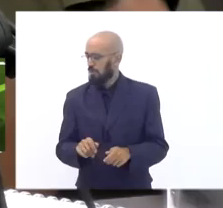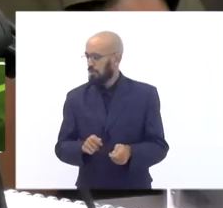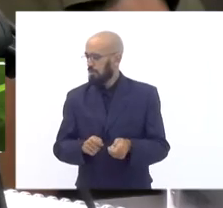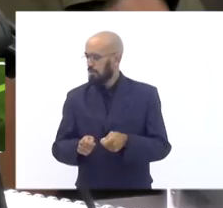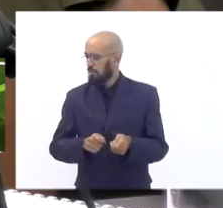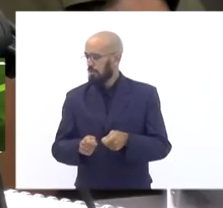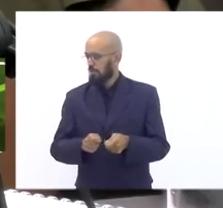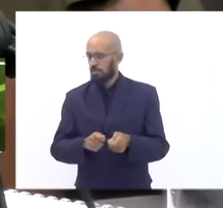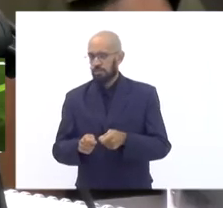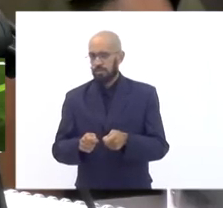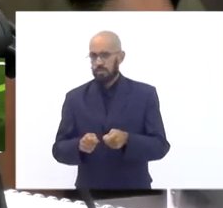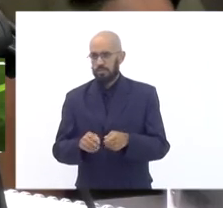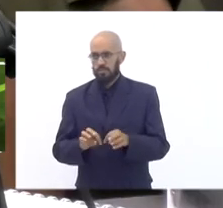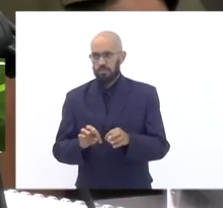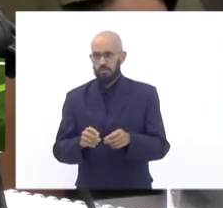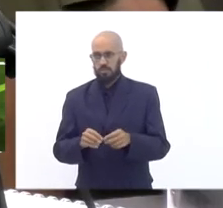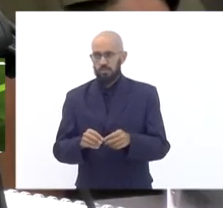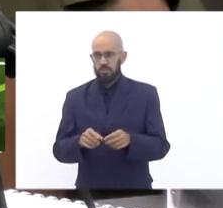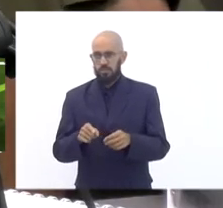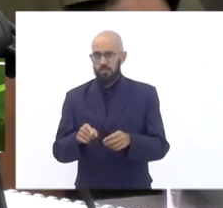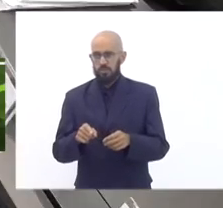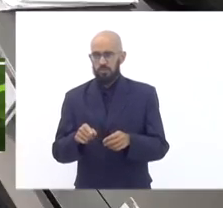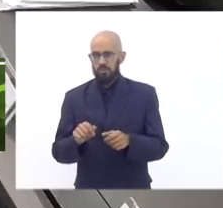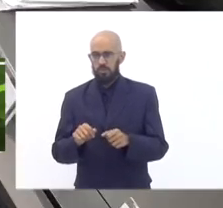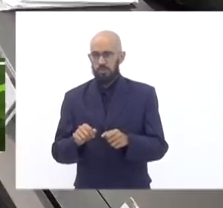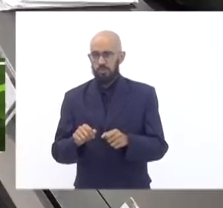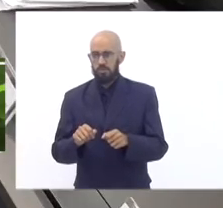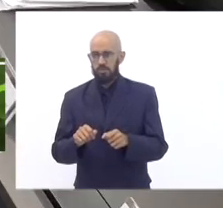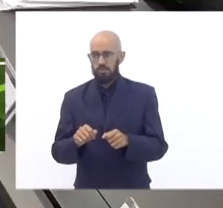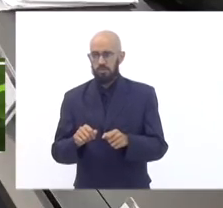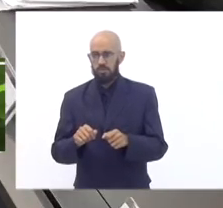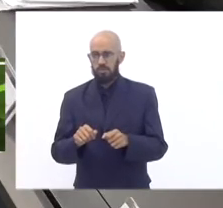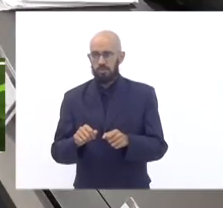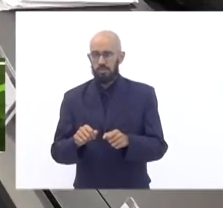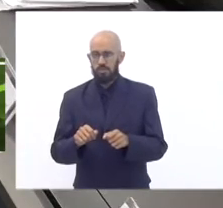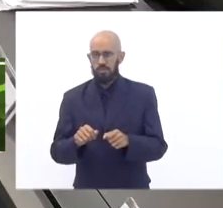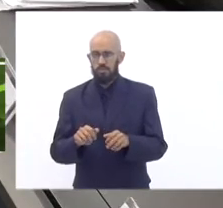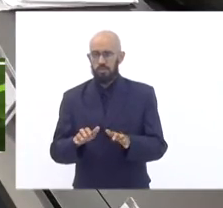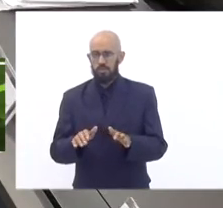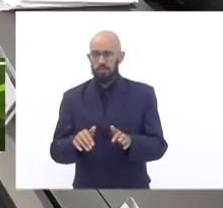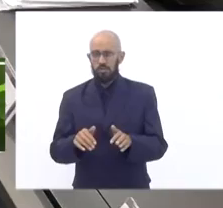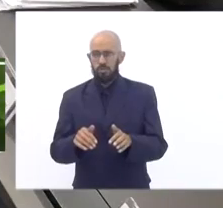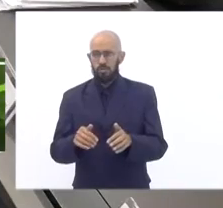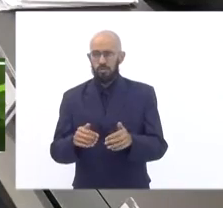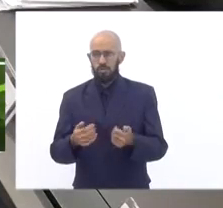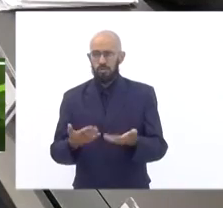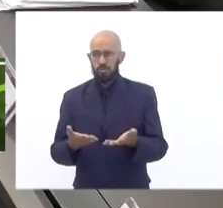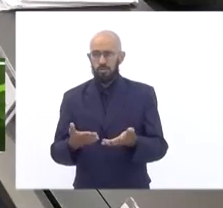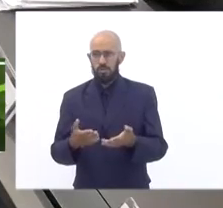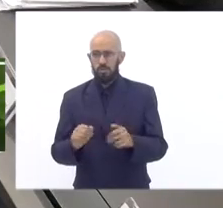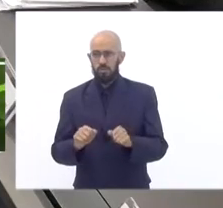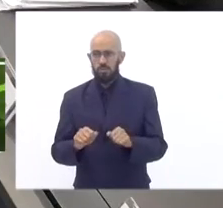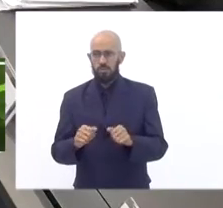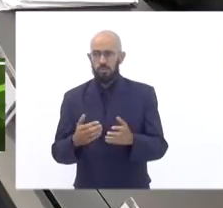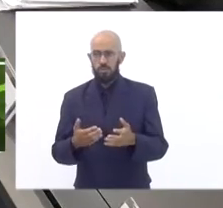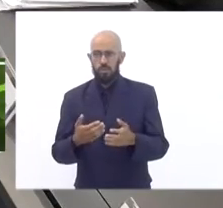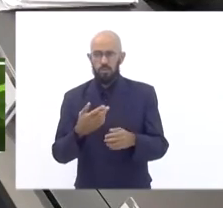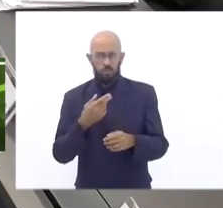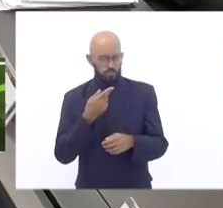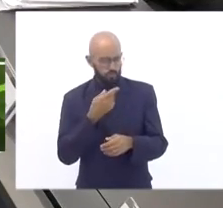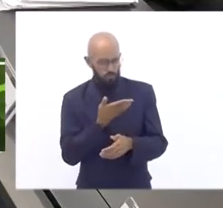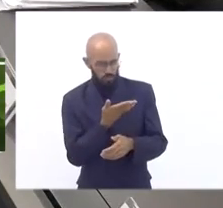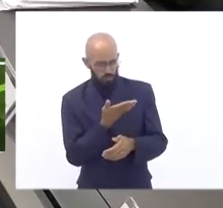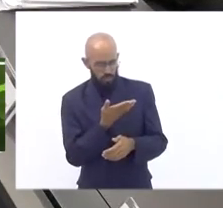Senhora Presidente. Tinha sido auditado. Senhora Presidente. Por gentileza, só Quer fazer algumas ponderações? Não.